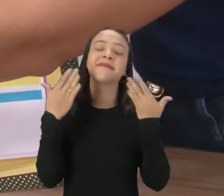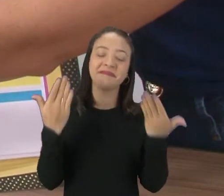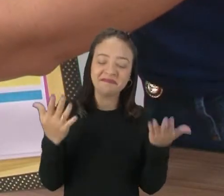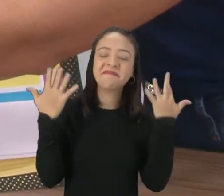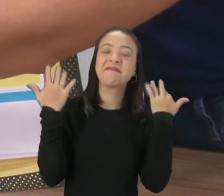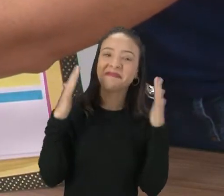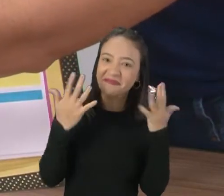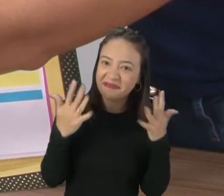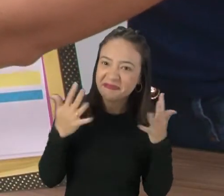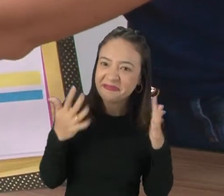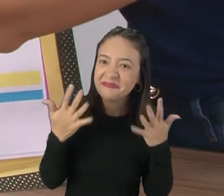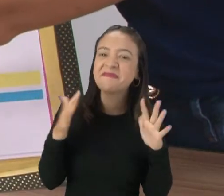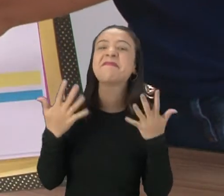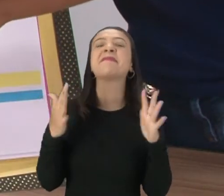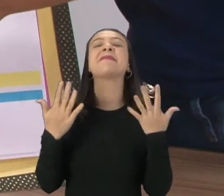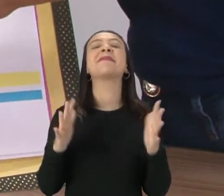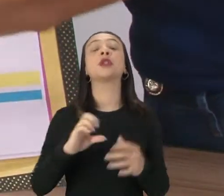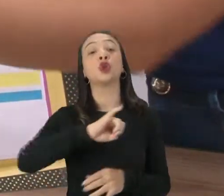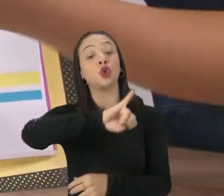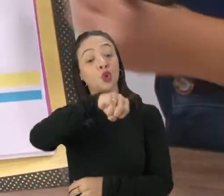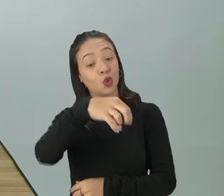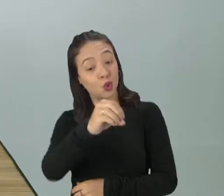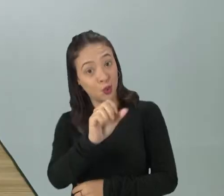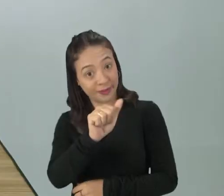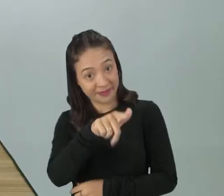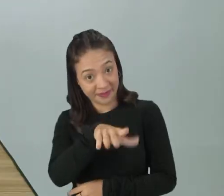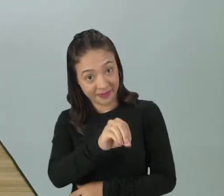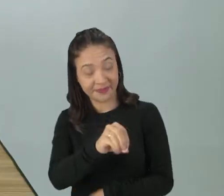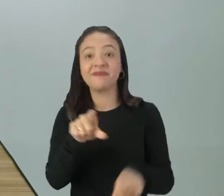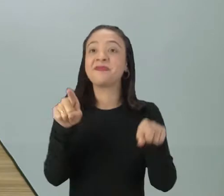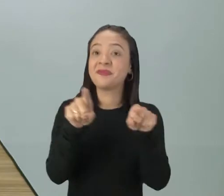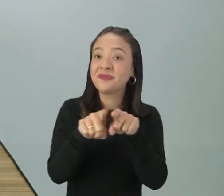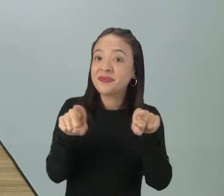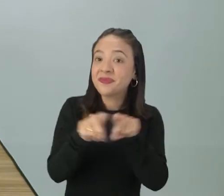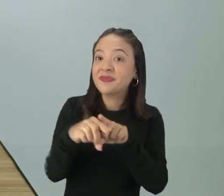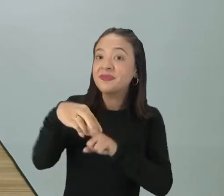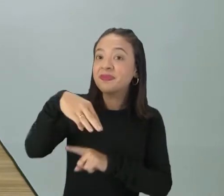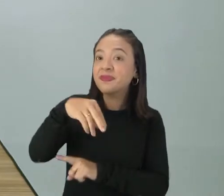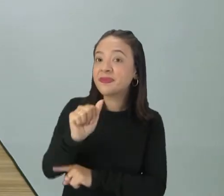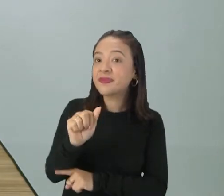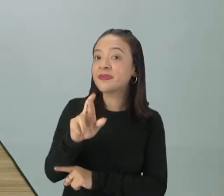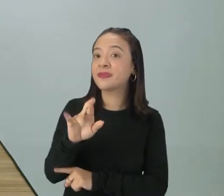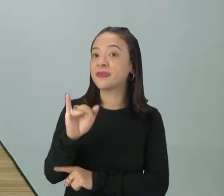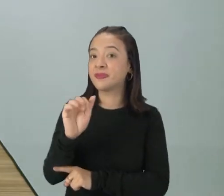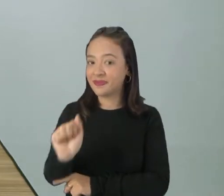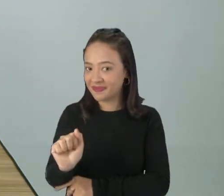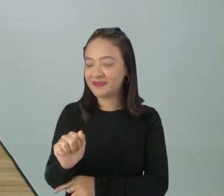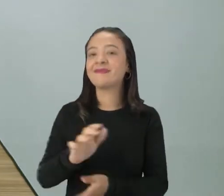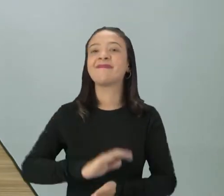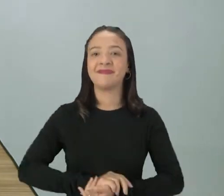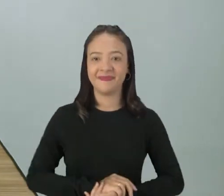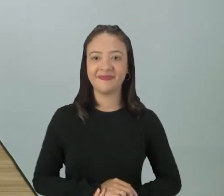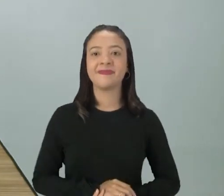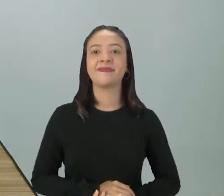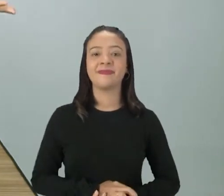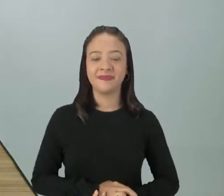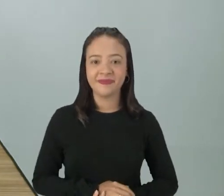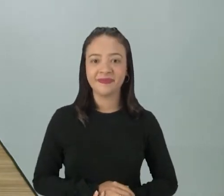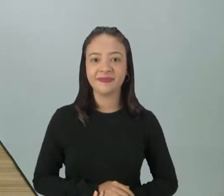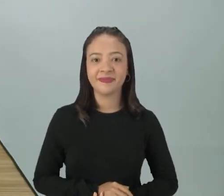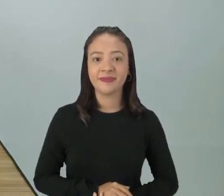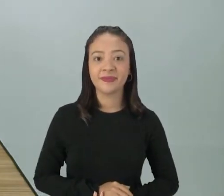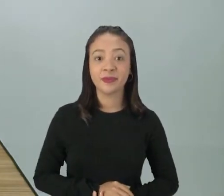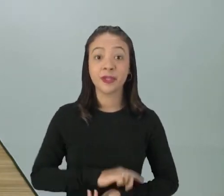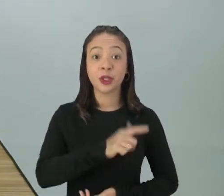Muito bem! Era João e Maria. E agora vou fazer outras